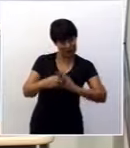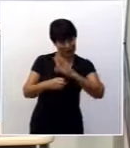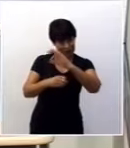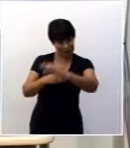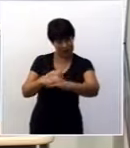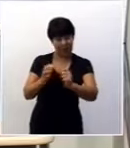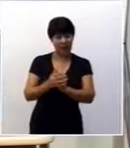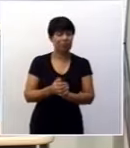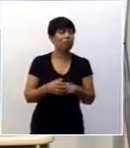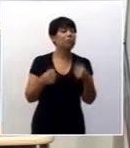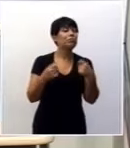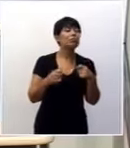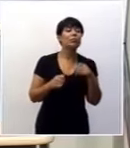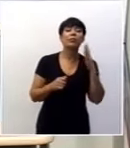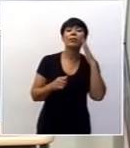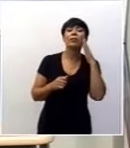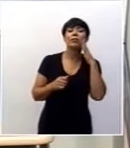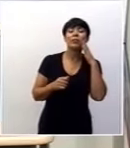Eu preciso saber lá